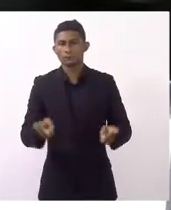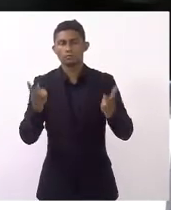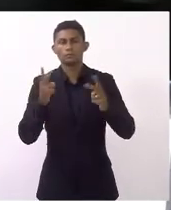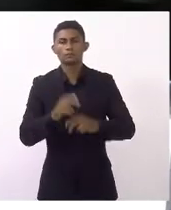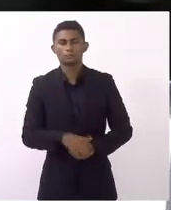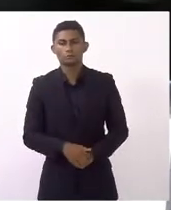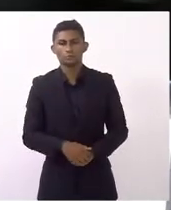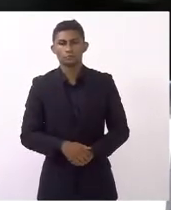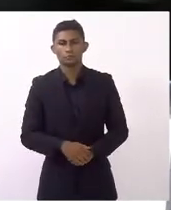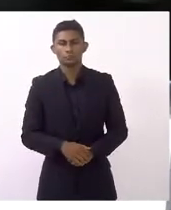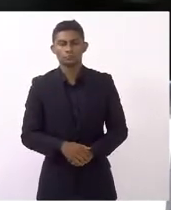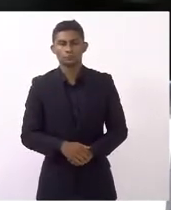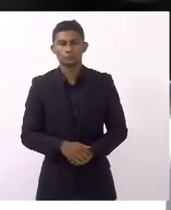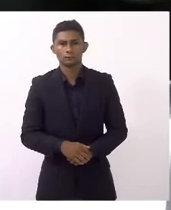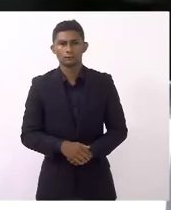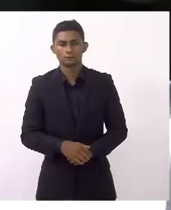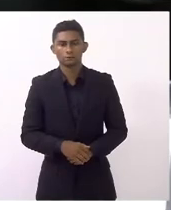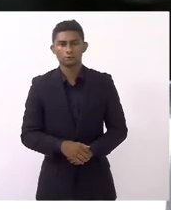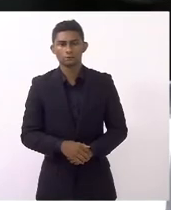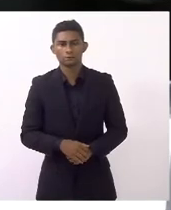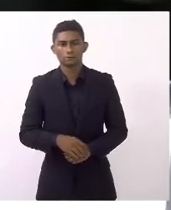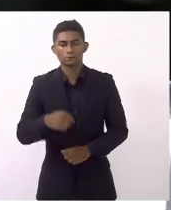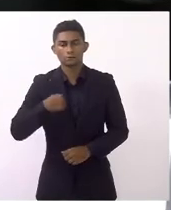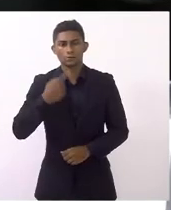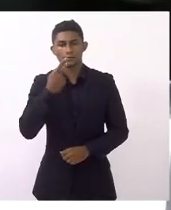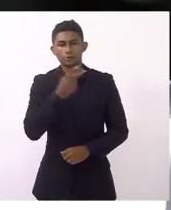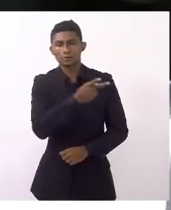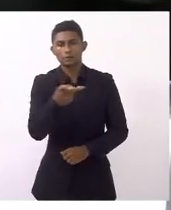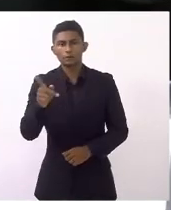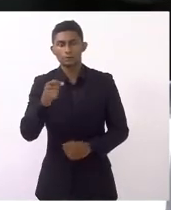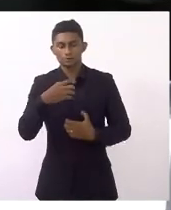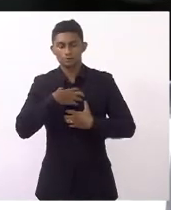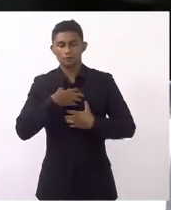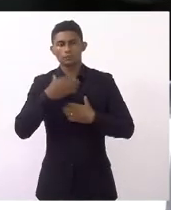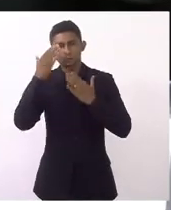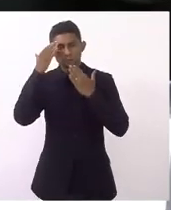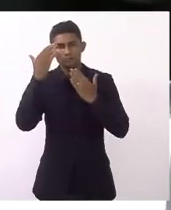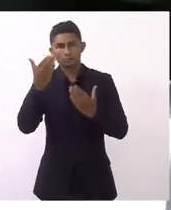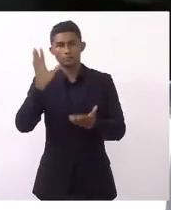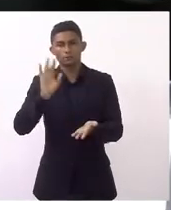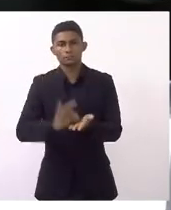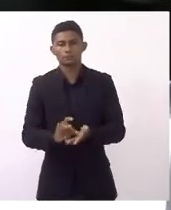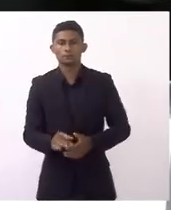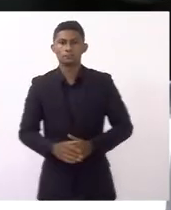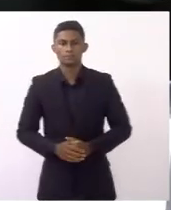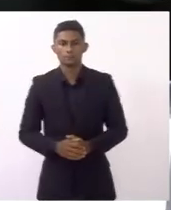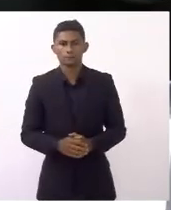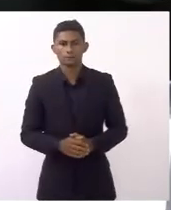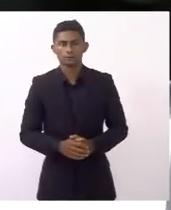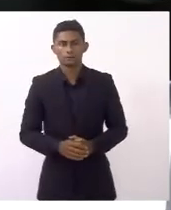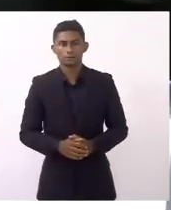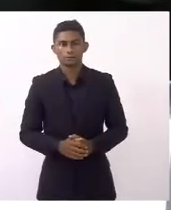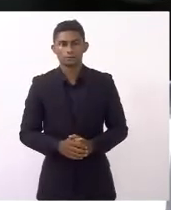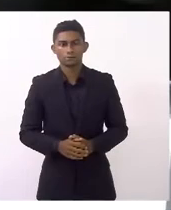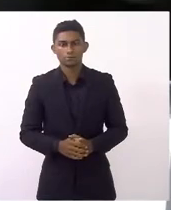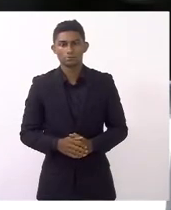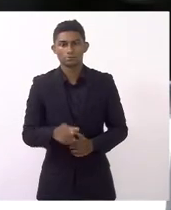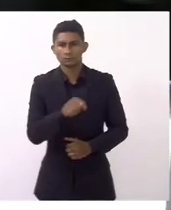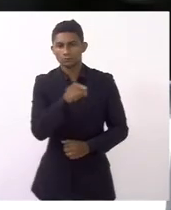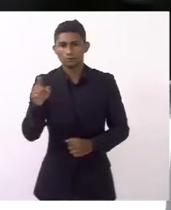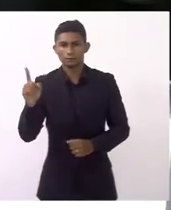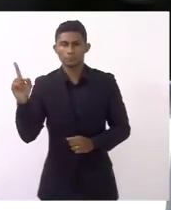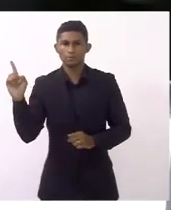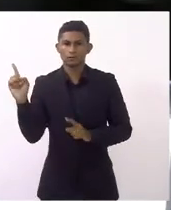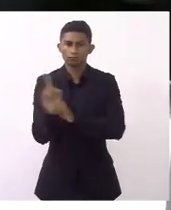te agradeço aqui que eu estou falando é gratidão gratidão aqui passaram por